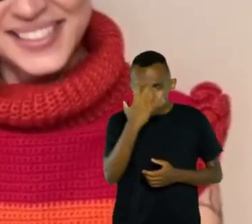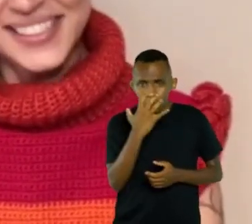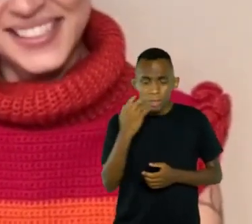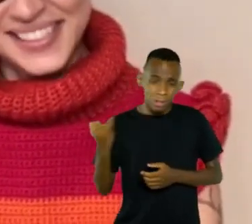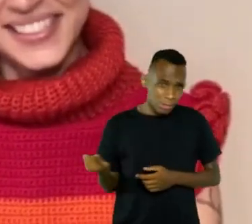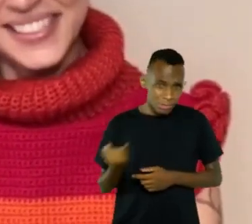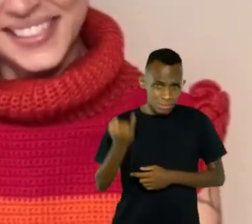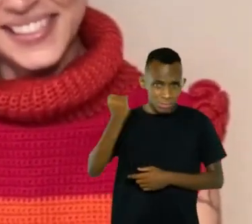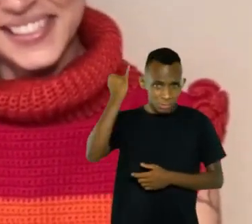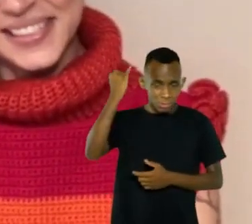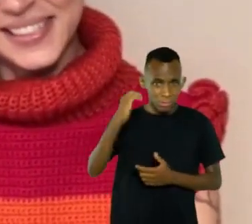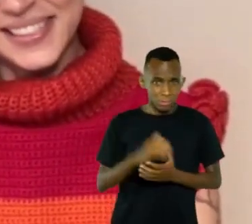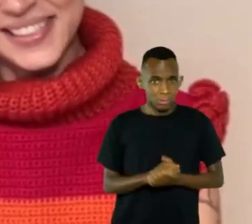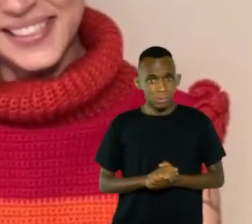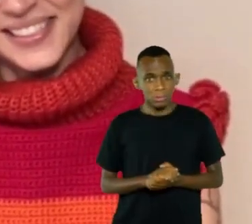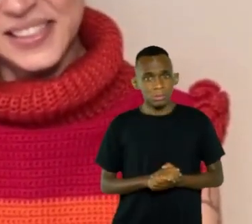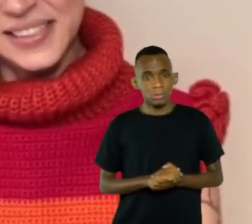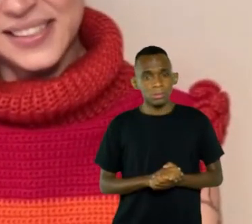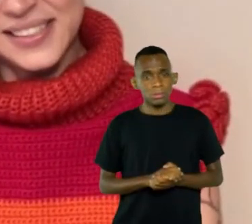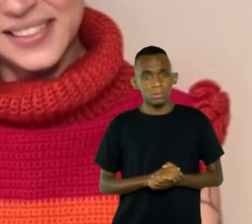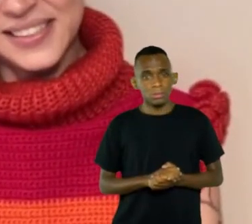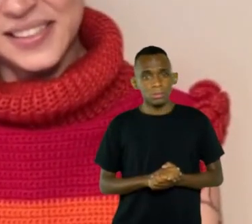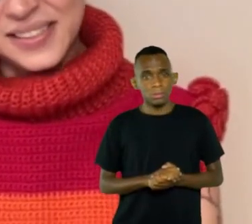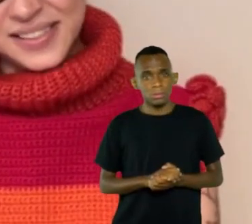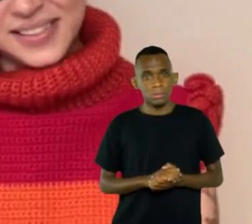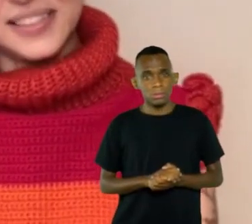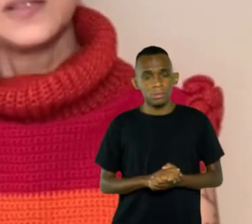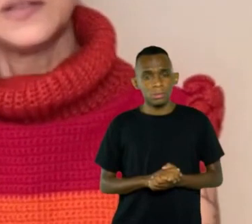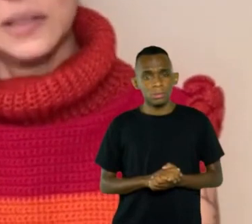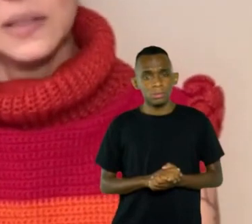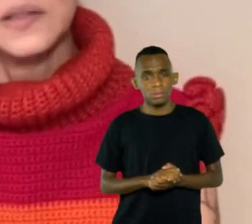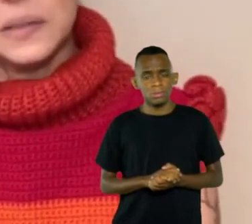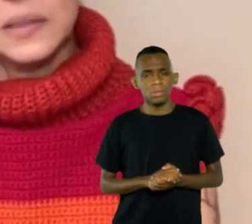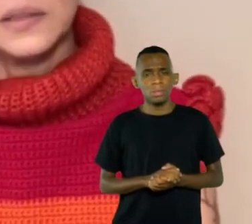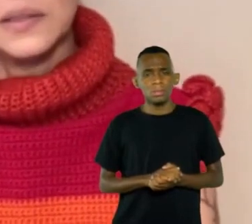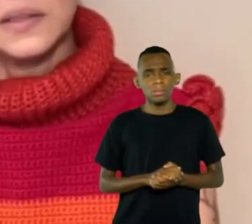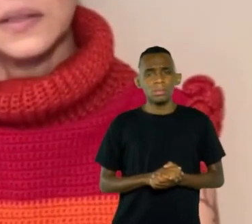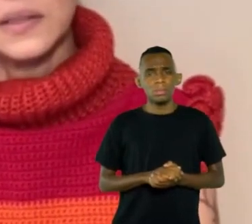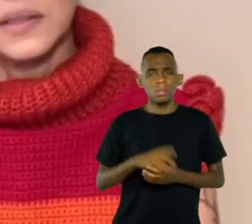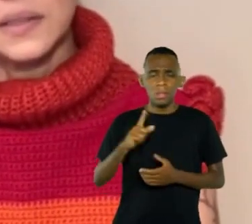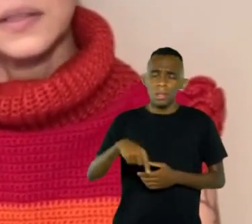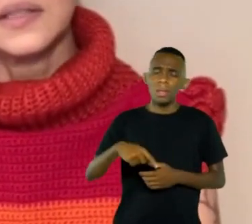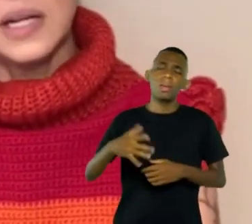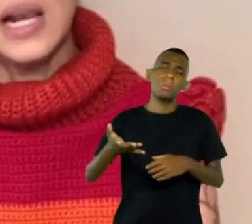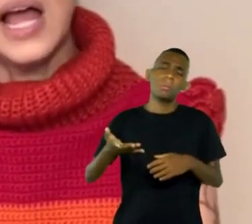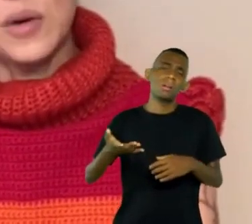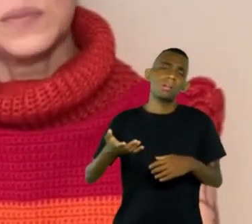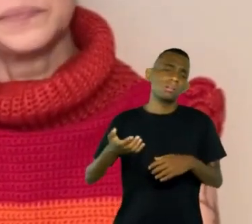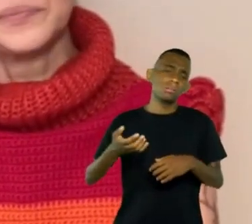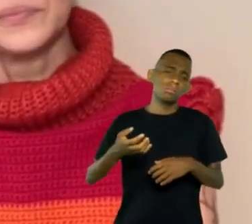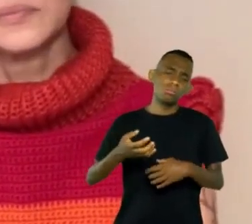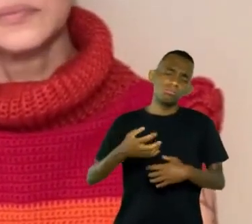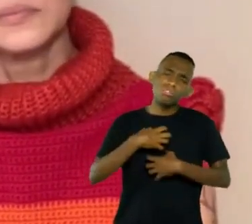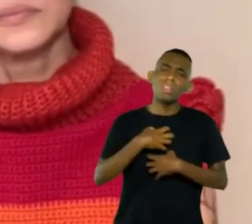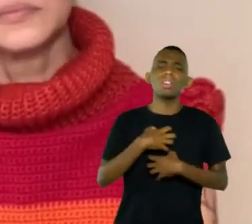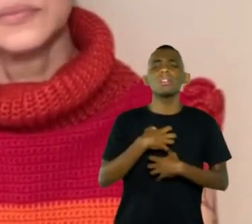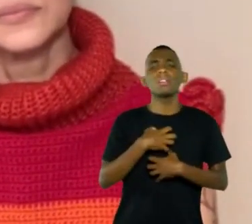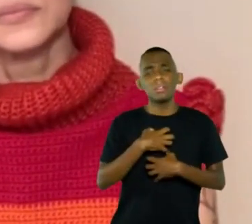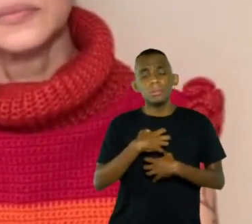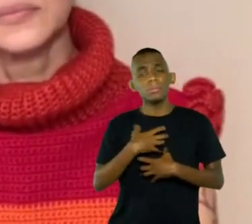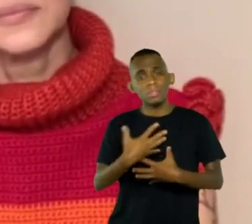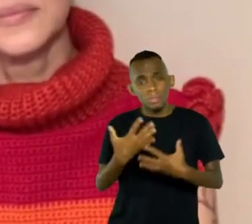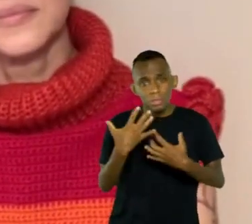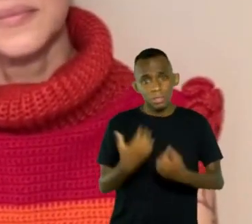é, essa nova, não bandeira, né? É uma bandeira, assim, também, né? Que eu acho importante que claro, você assumiu e que